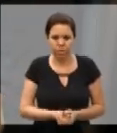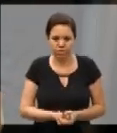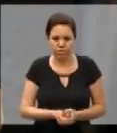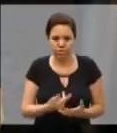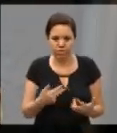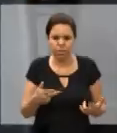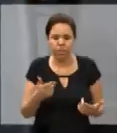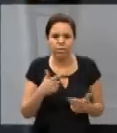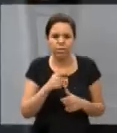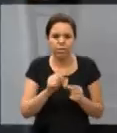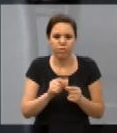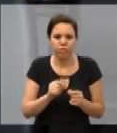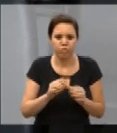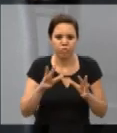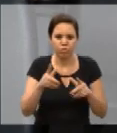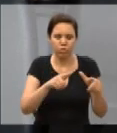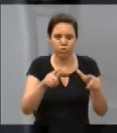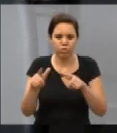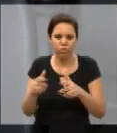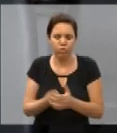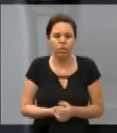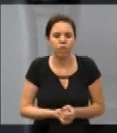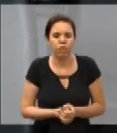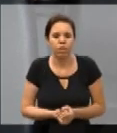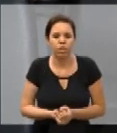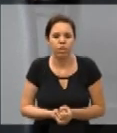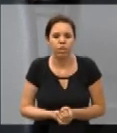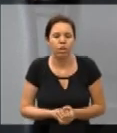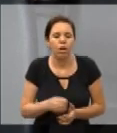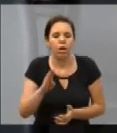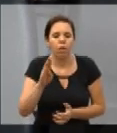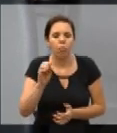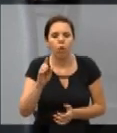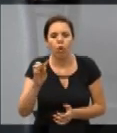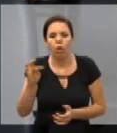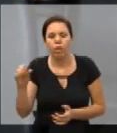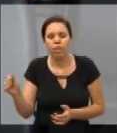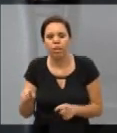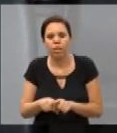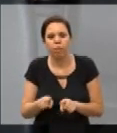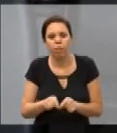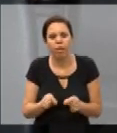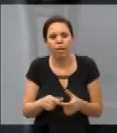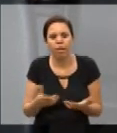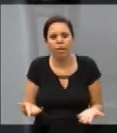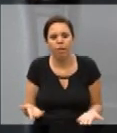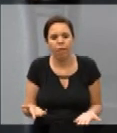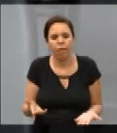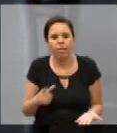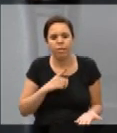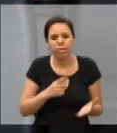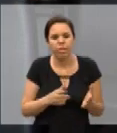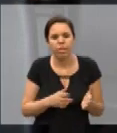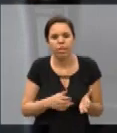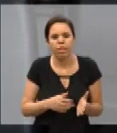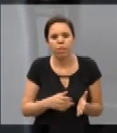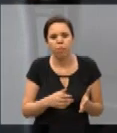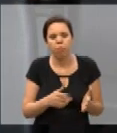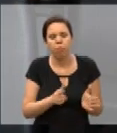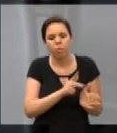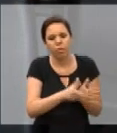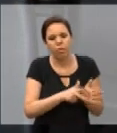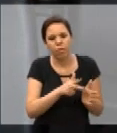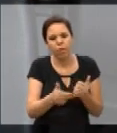uma coisa engraçada é que todos os lugares, acho que não sei se é proposital, mas tem muita coisa do trem próximo, sim, né? Sempre tem um trem